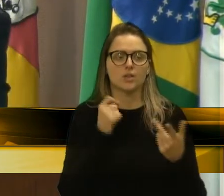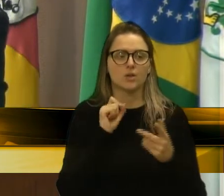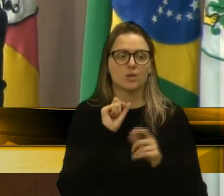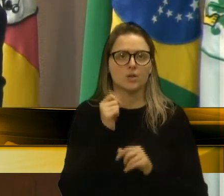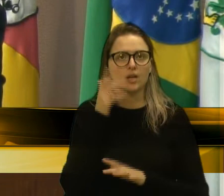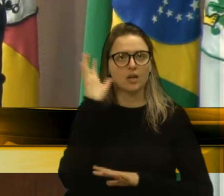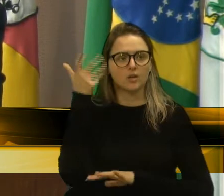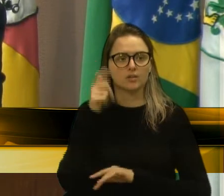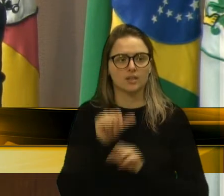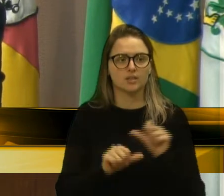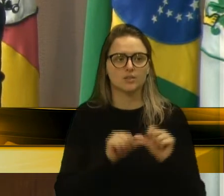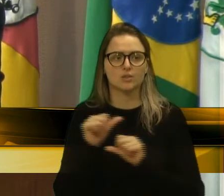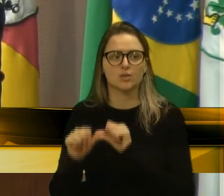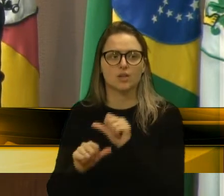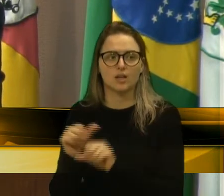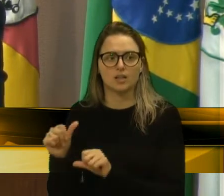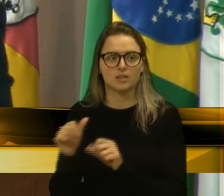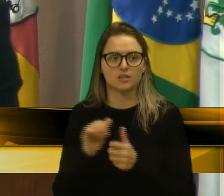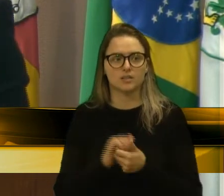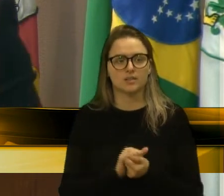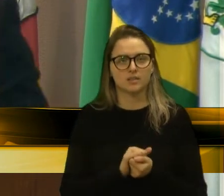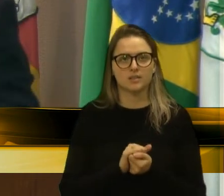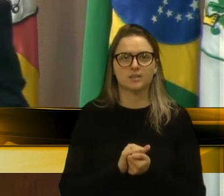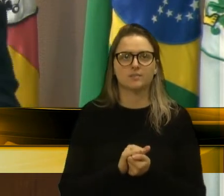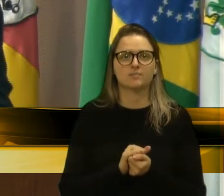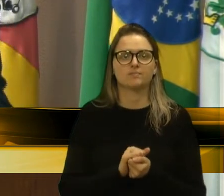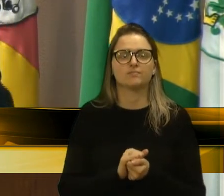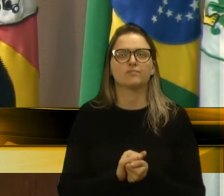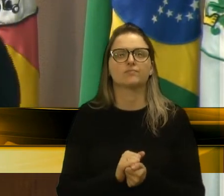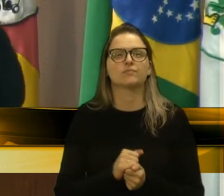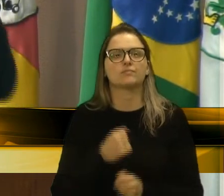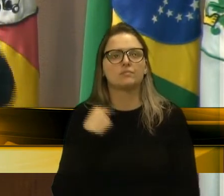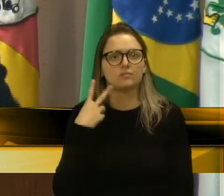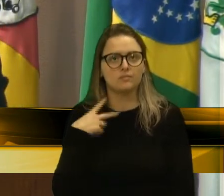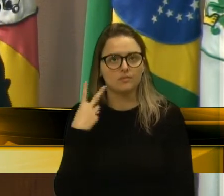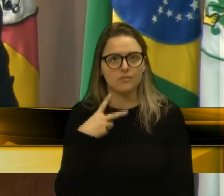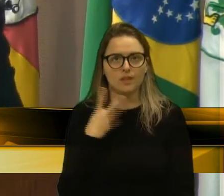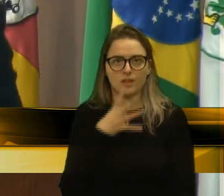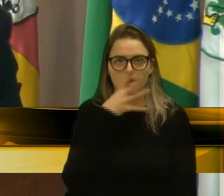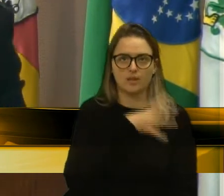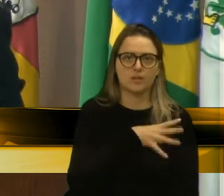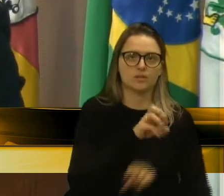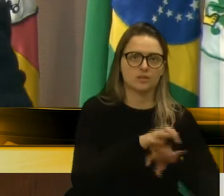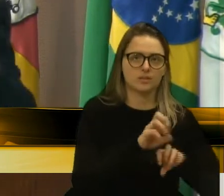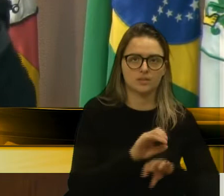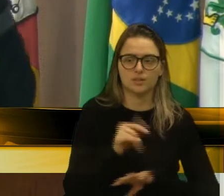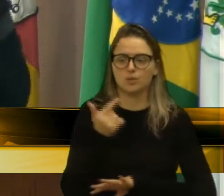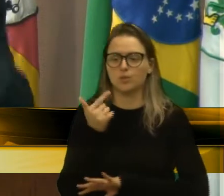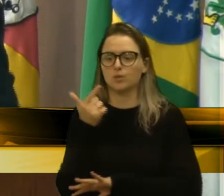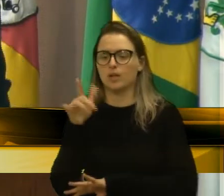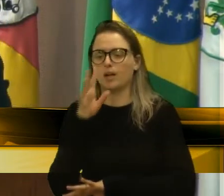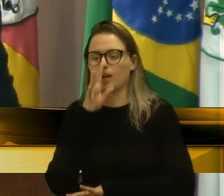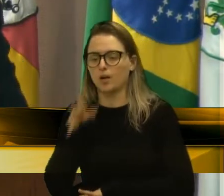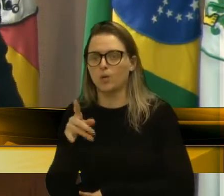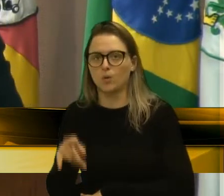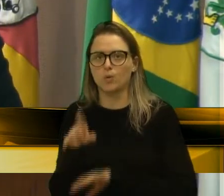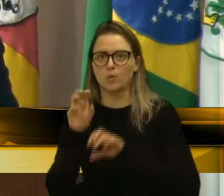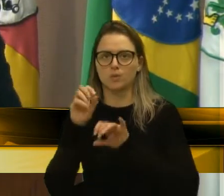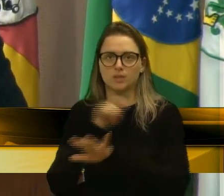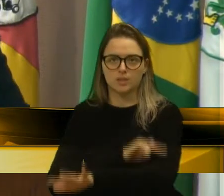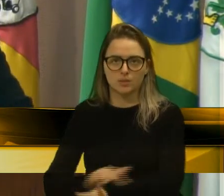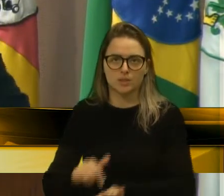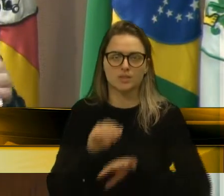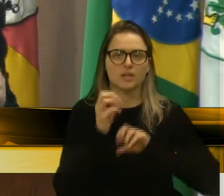Né? Um vereador ataca na educação, outro ataca na saúde, outro ataca na cultura, outro